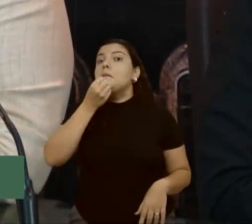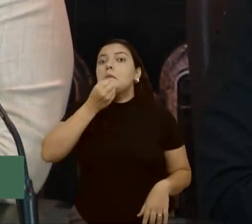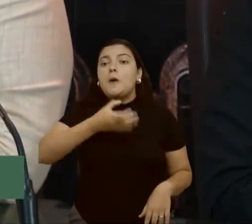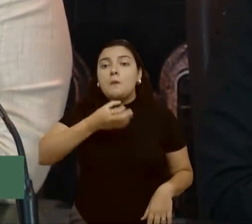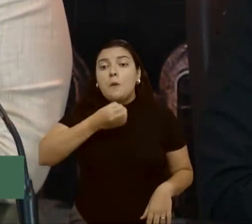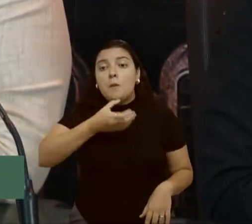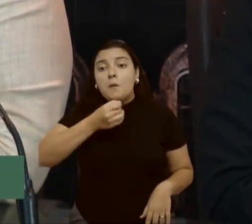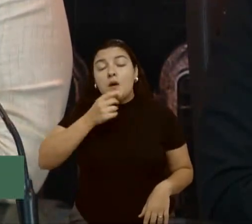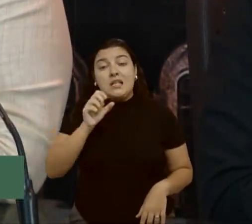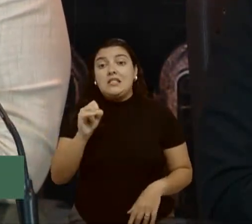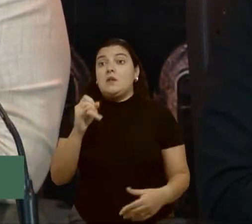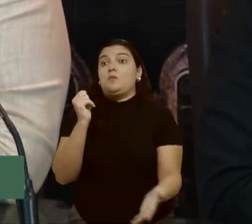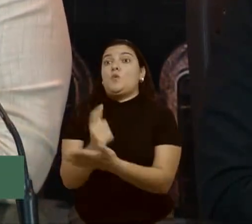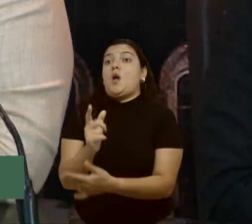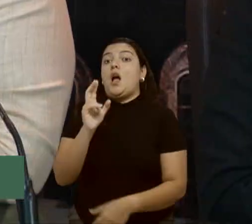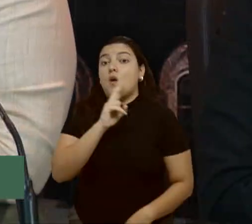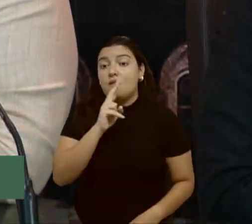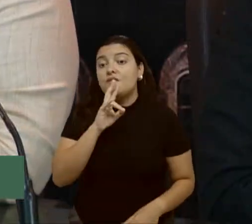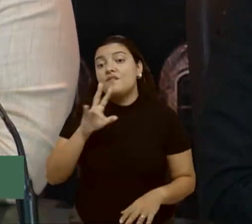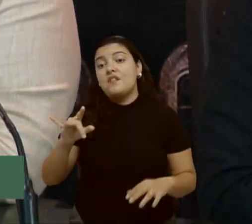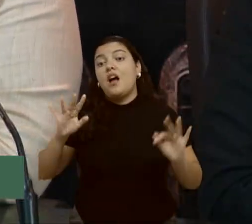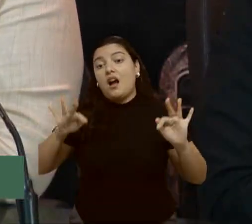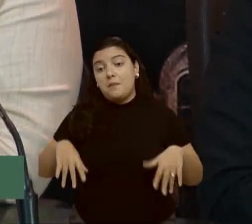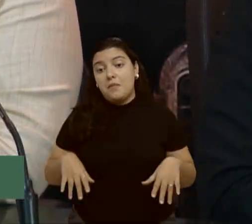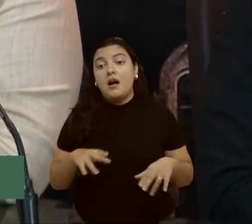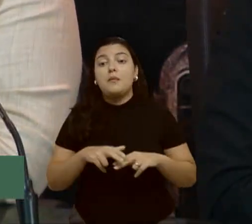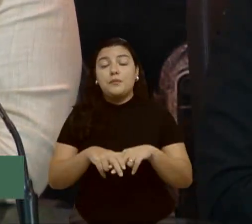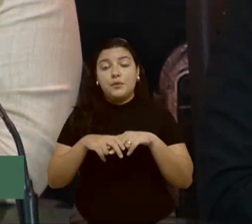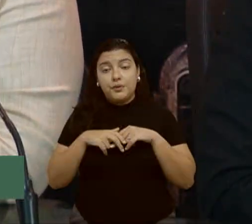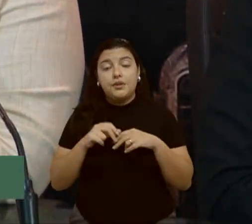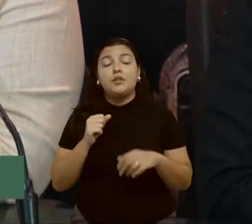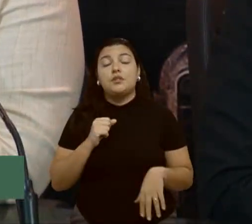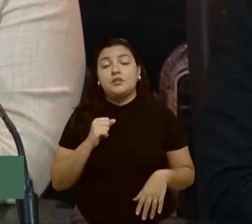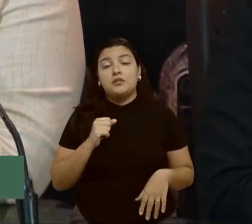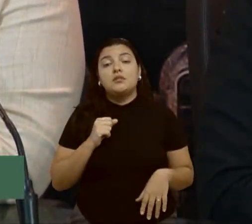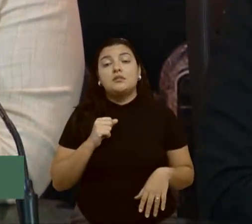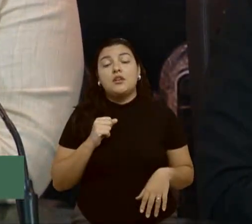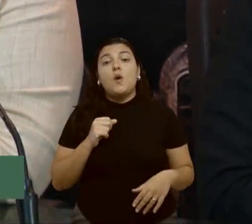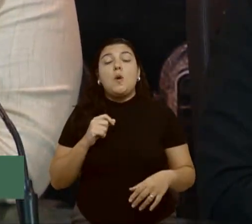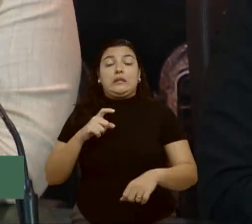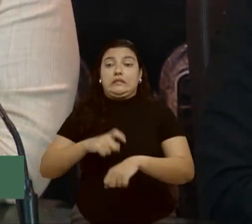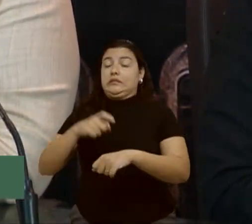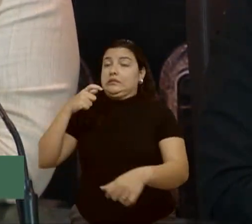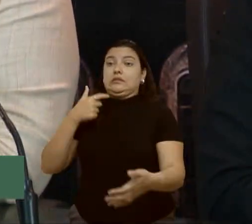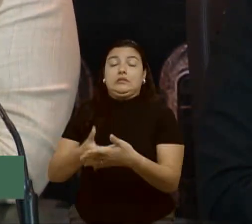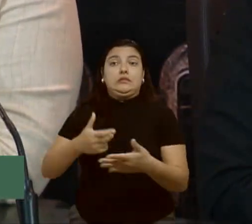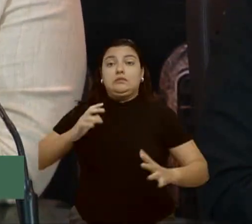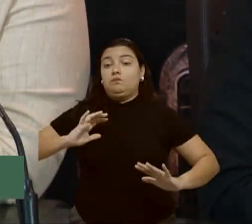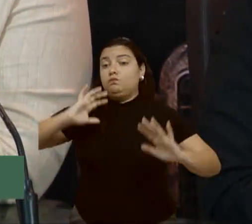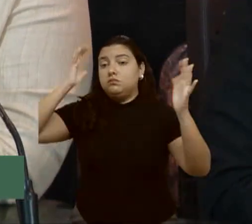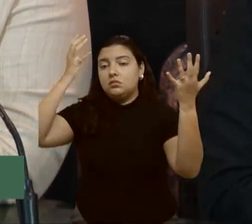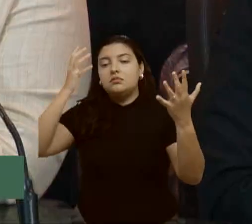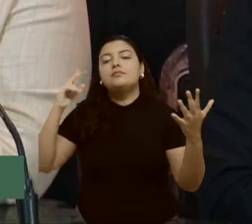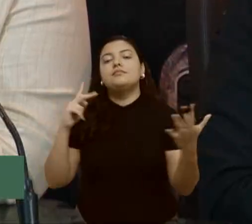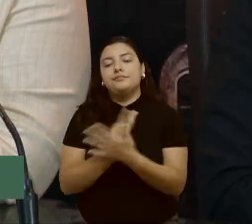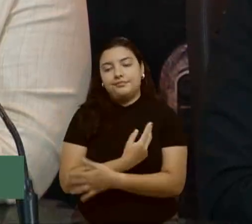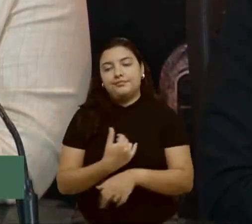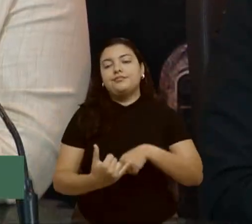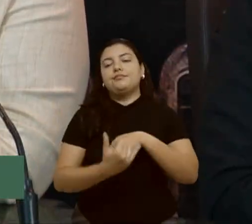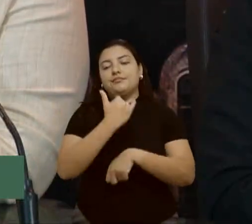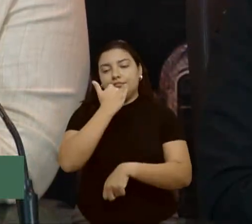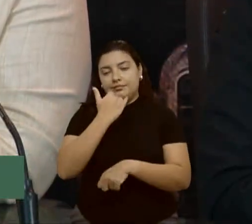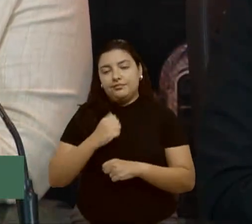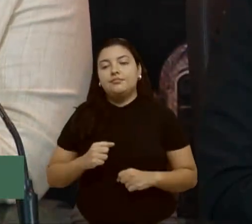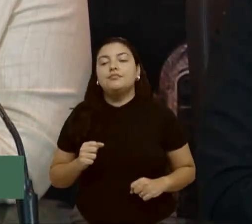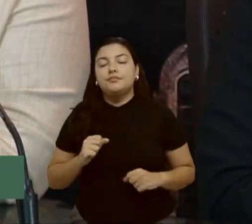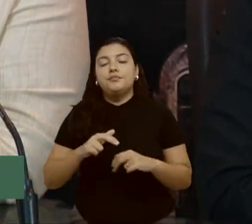o preço, que se eu não comprar logo vai acabar. E aí é esse impulso que acaba levando muitos consumidores a cair nos golpes,